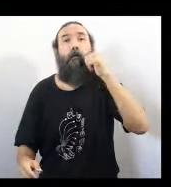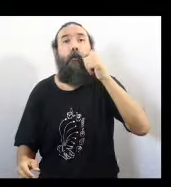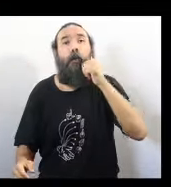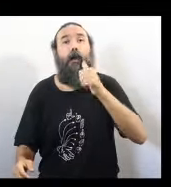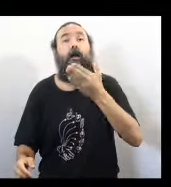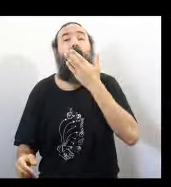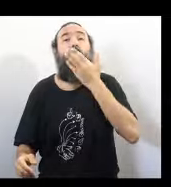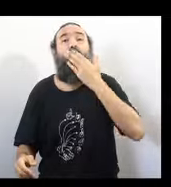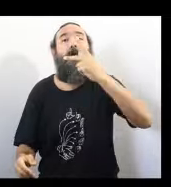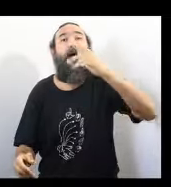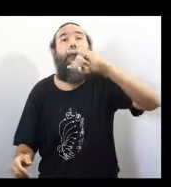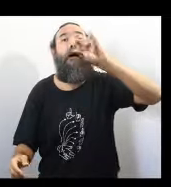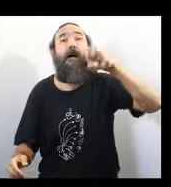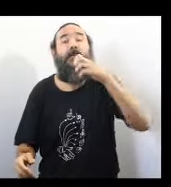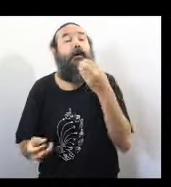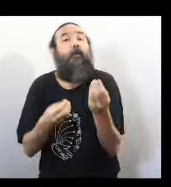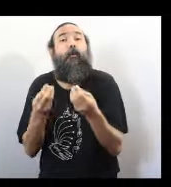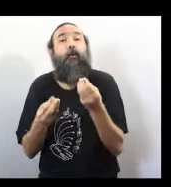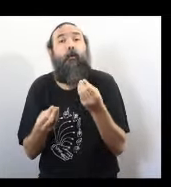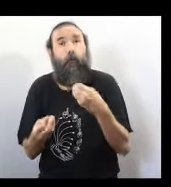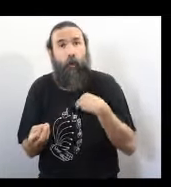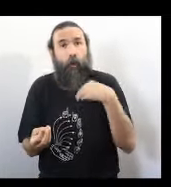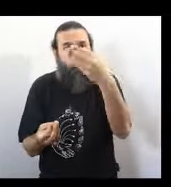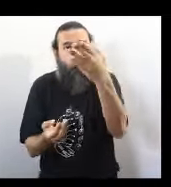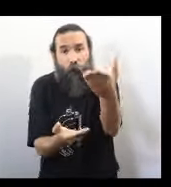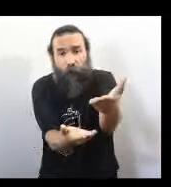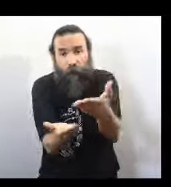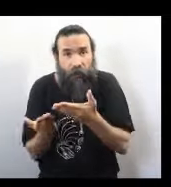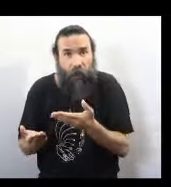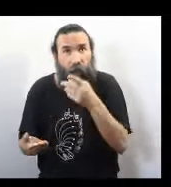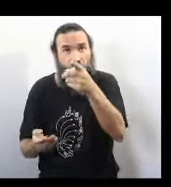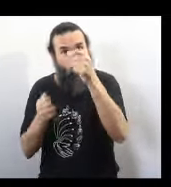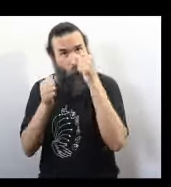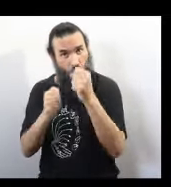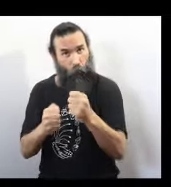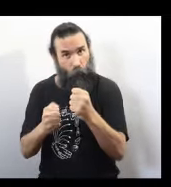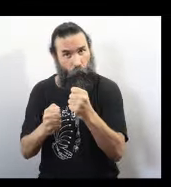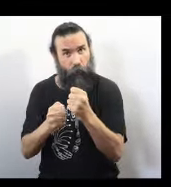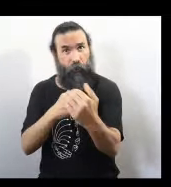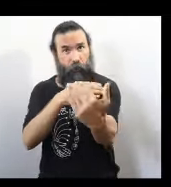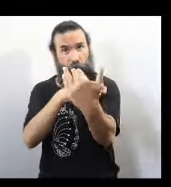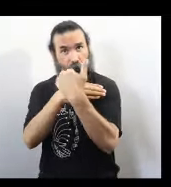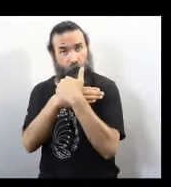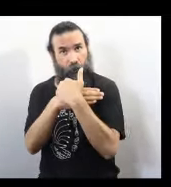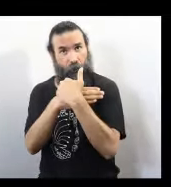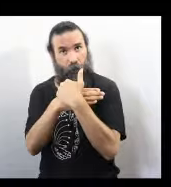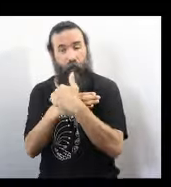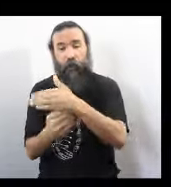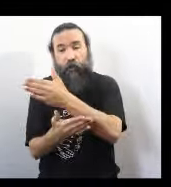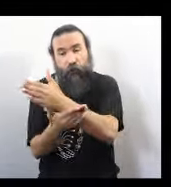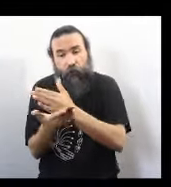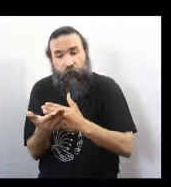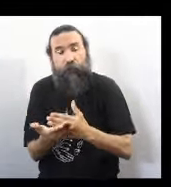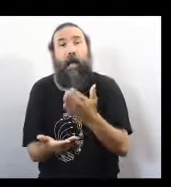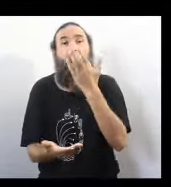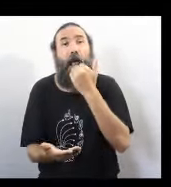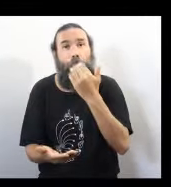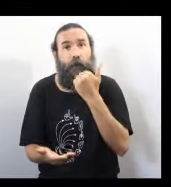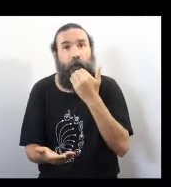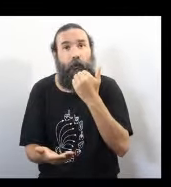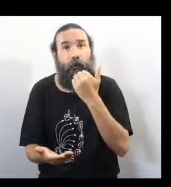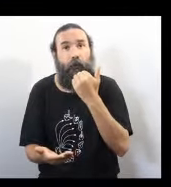pajés? Esse convite é para você. Se você tem interesse em compartilhar, em dividir